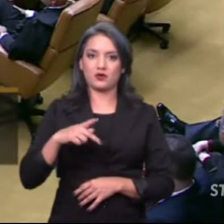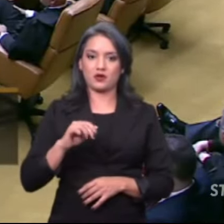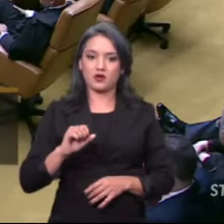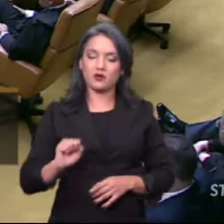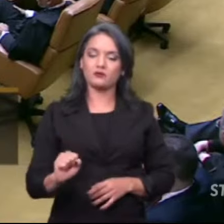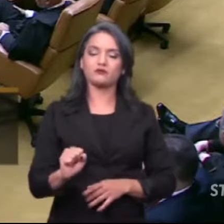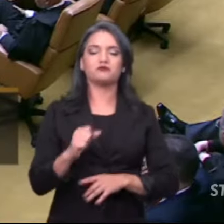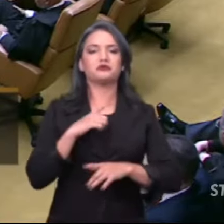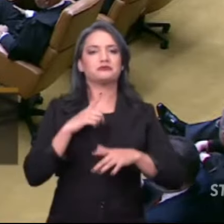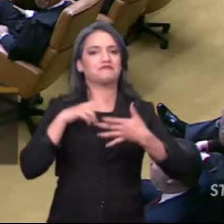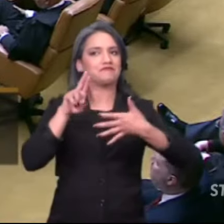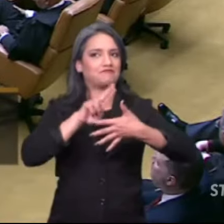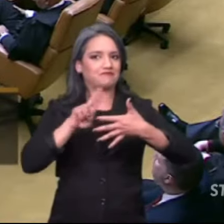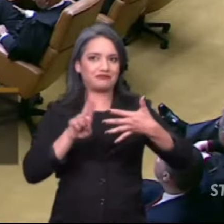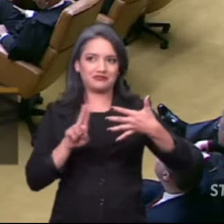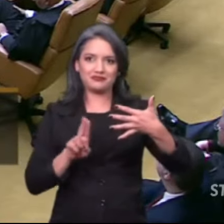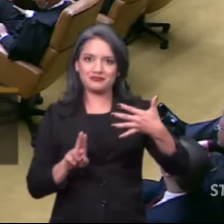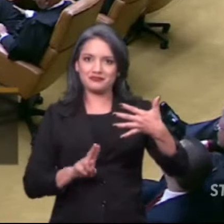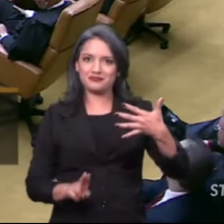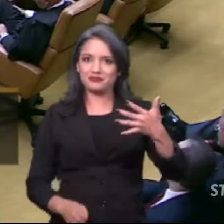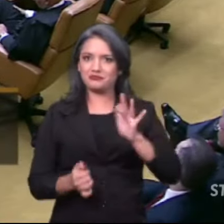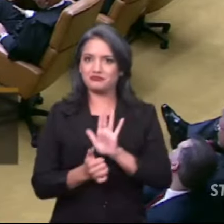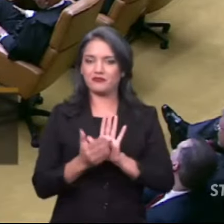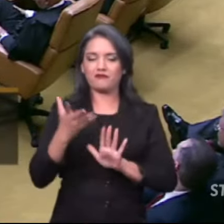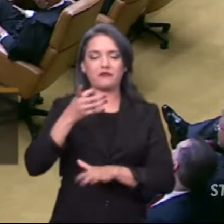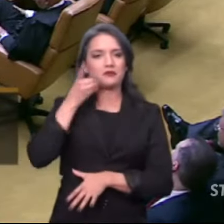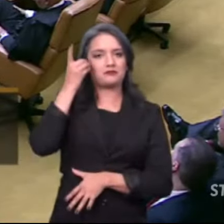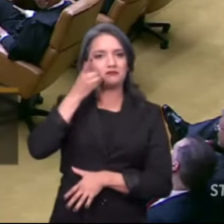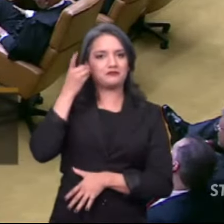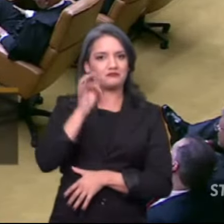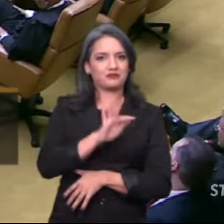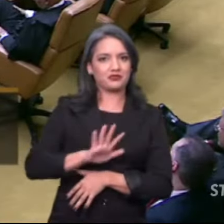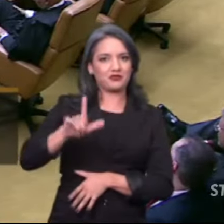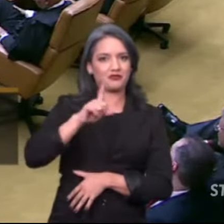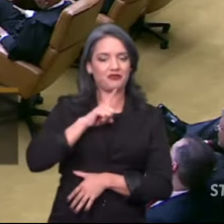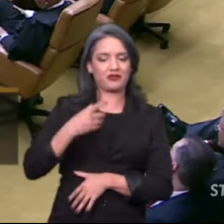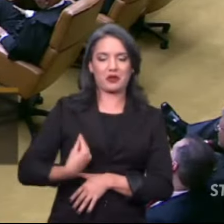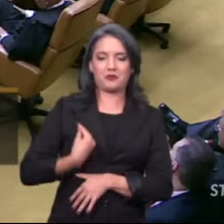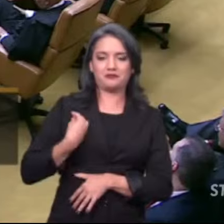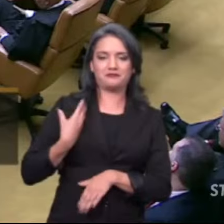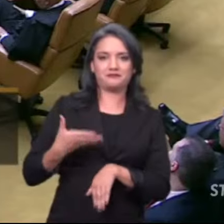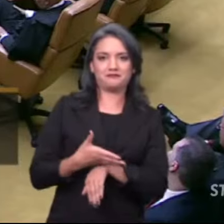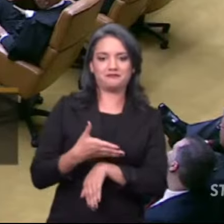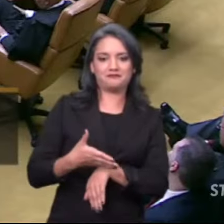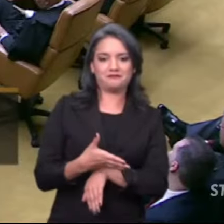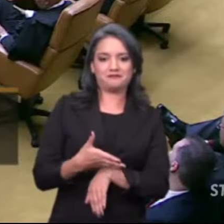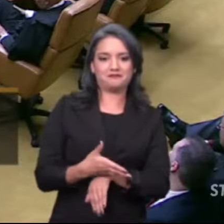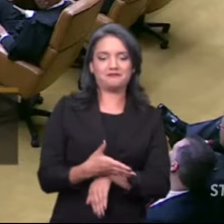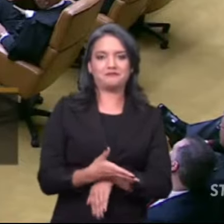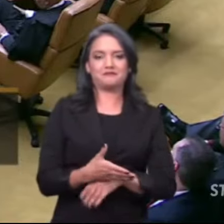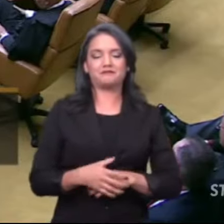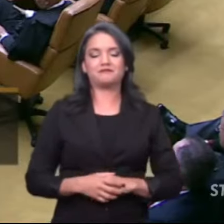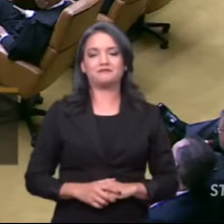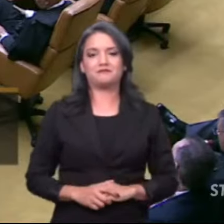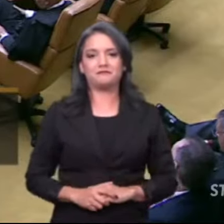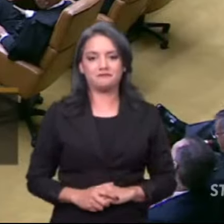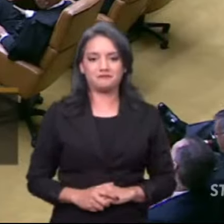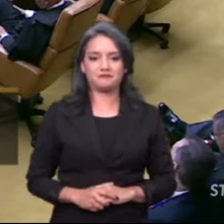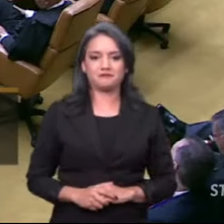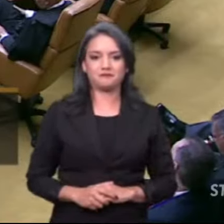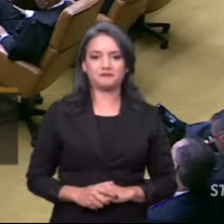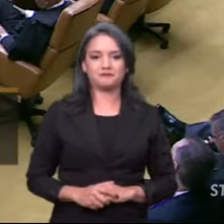Machado, Odair Cunha, Benedita da Silva, Duarte Júnior, Fernanda Melchiona, Márcio Gerne, Pastor Henrique Vieira,